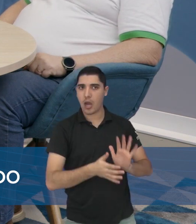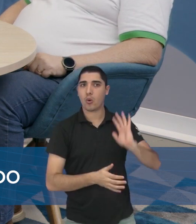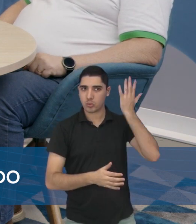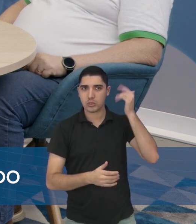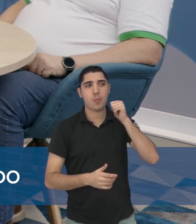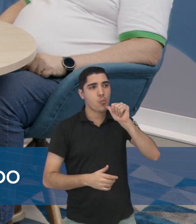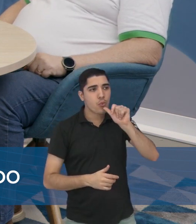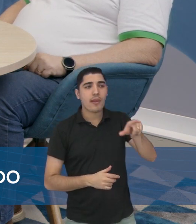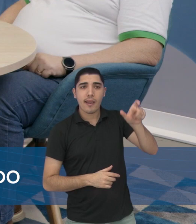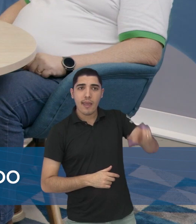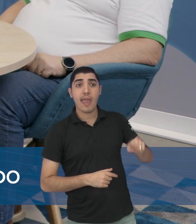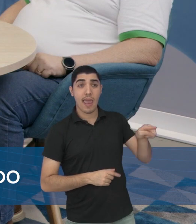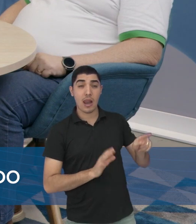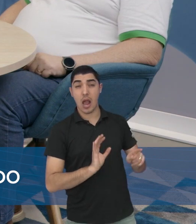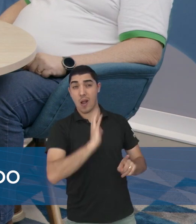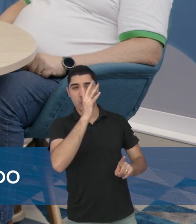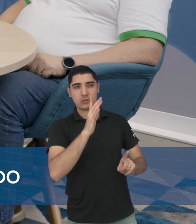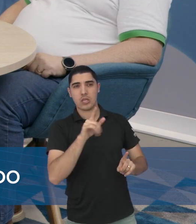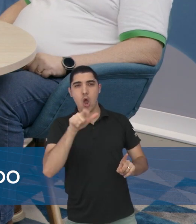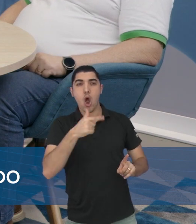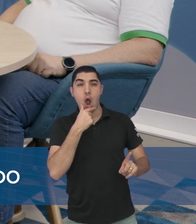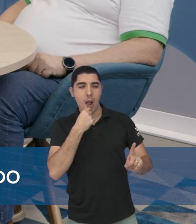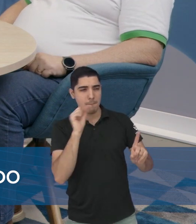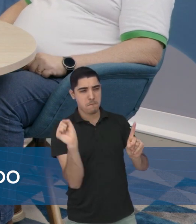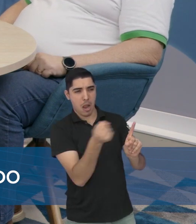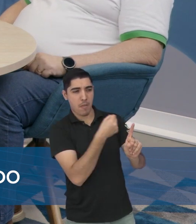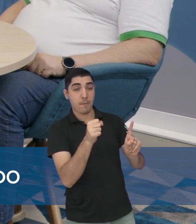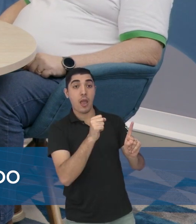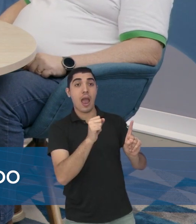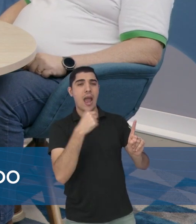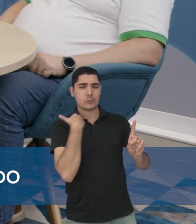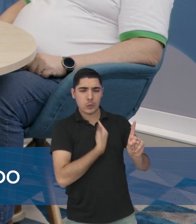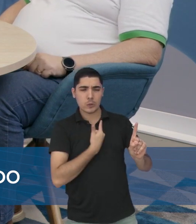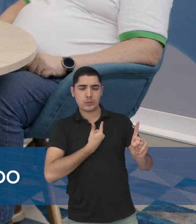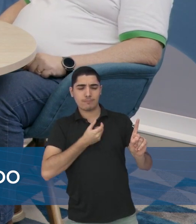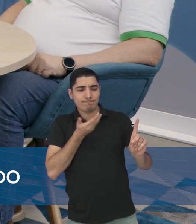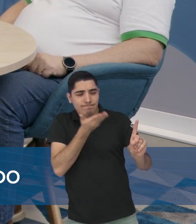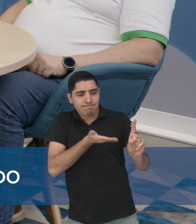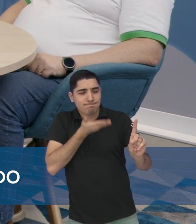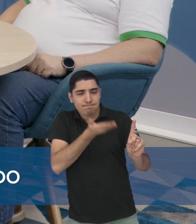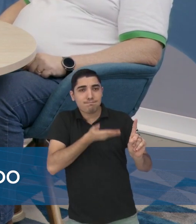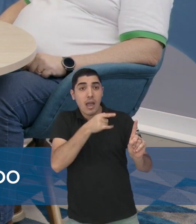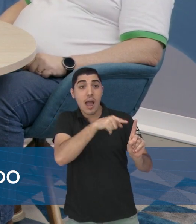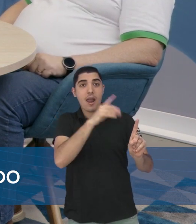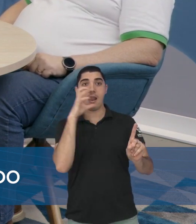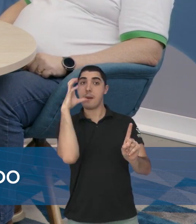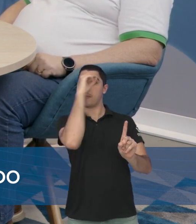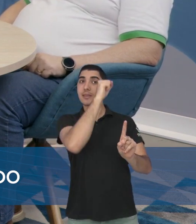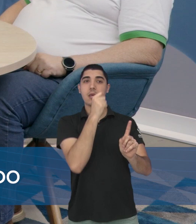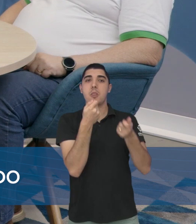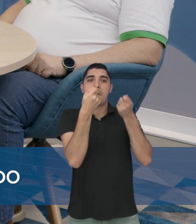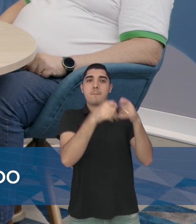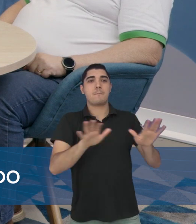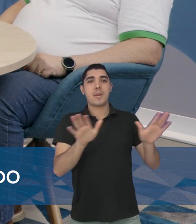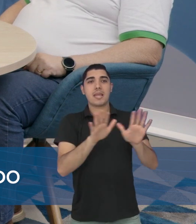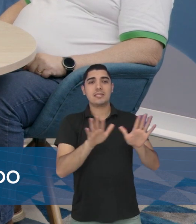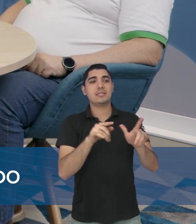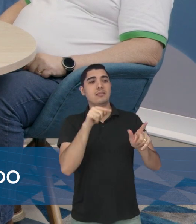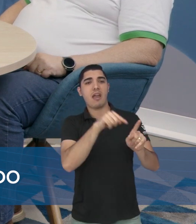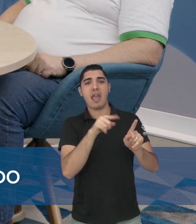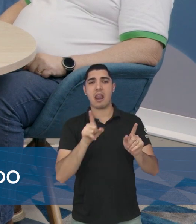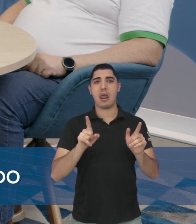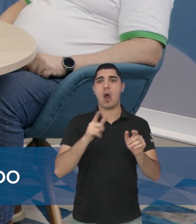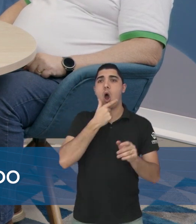situação de abuso, e que quando compreenderam que eu não preciso estar nessa situação, buscaram ajuda,